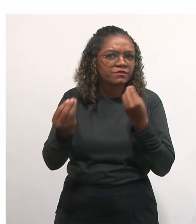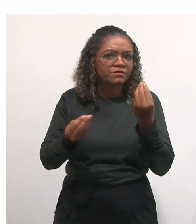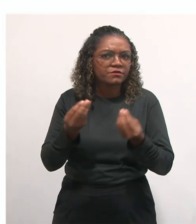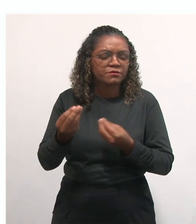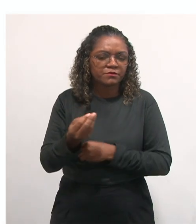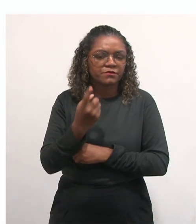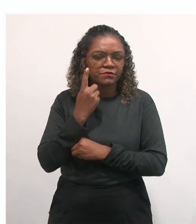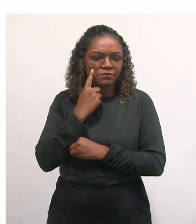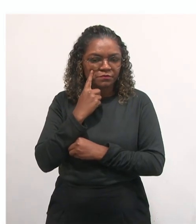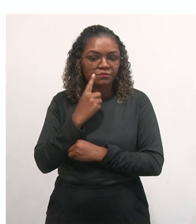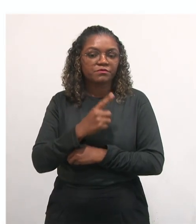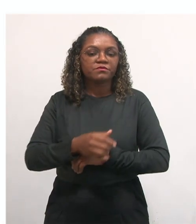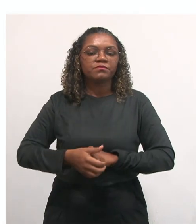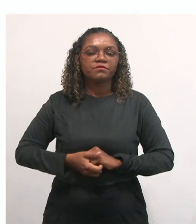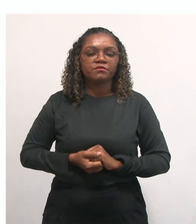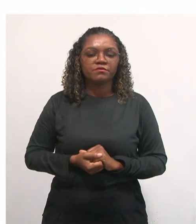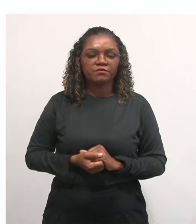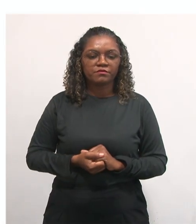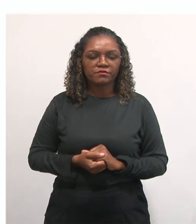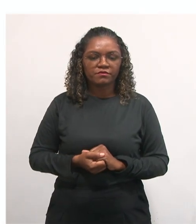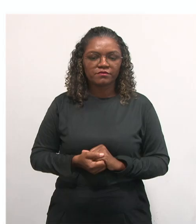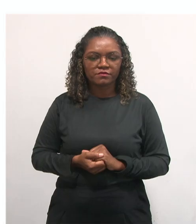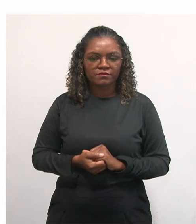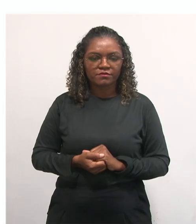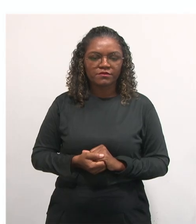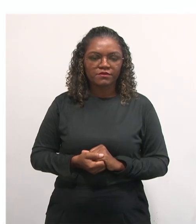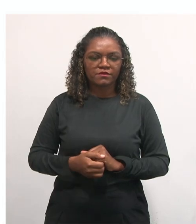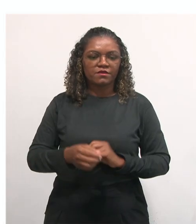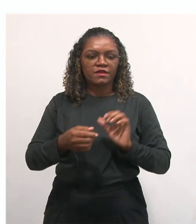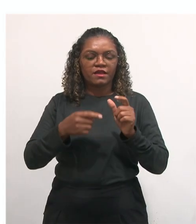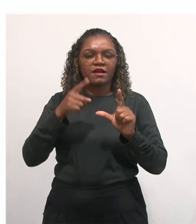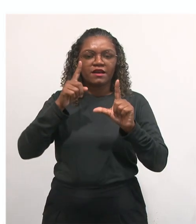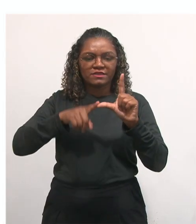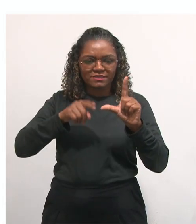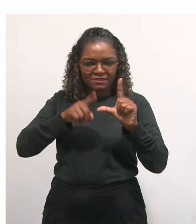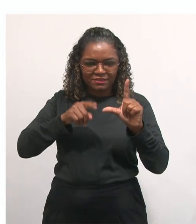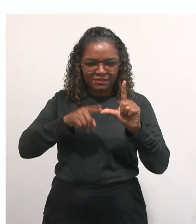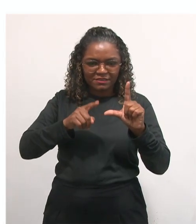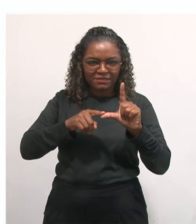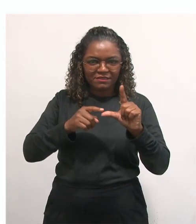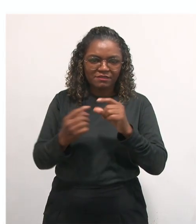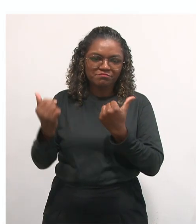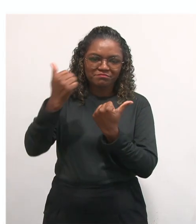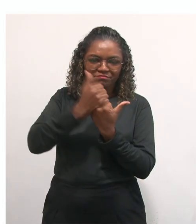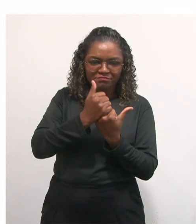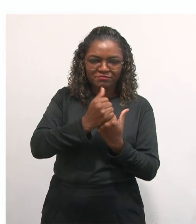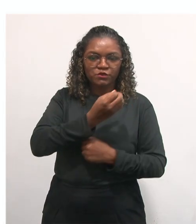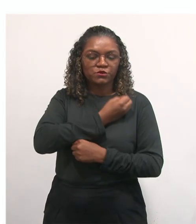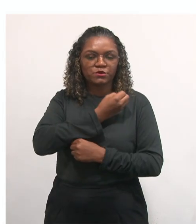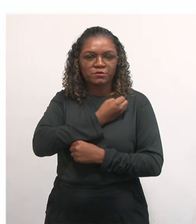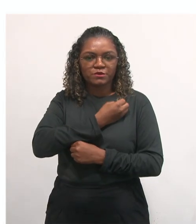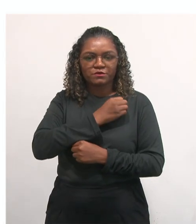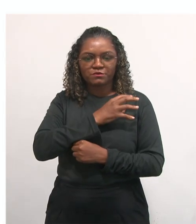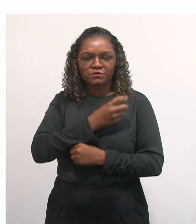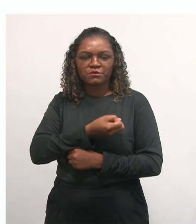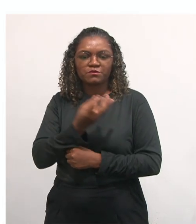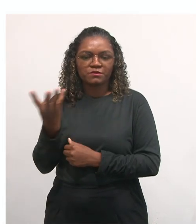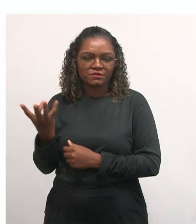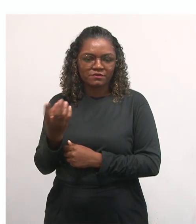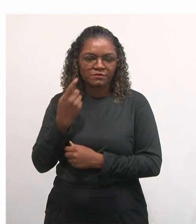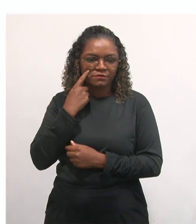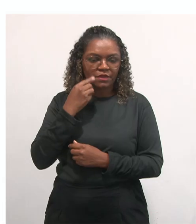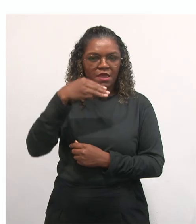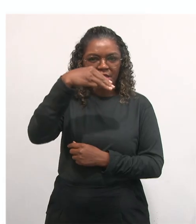aqui, ó, essa equação ela vai ser feita aqui na frente. Observa aqui, ó, os meus riscos aqui. Então nós vamos ter aqui, ó, no lugar do